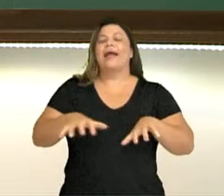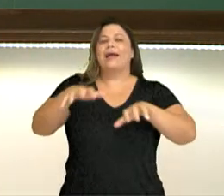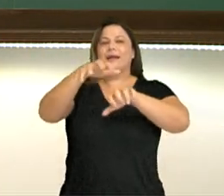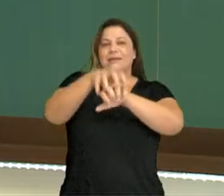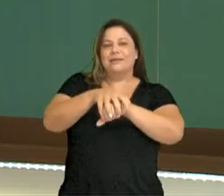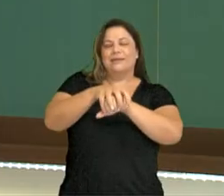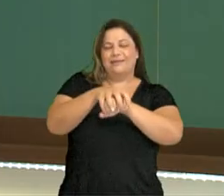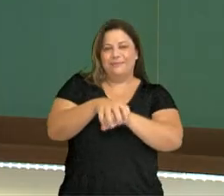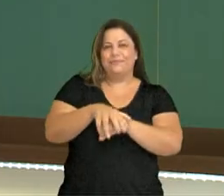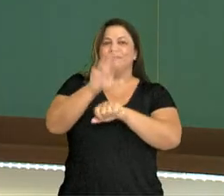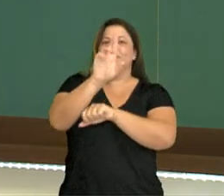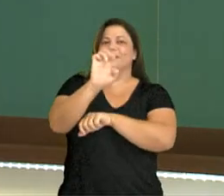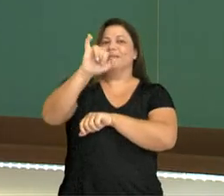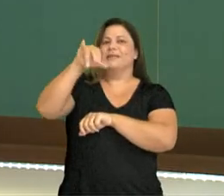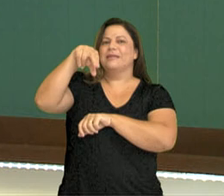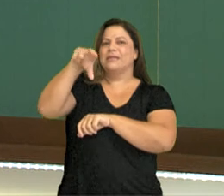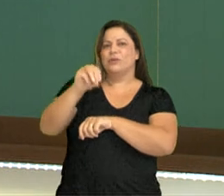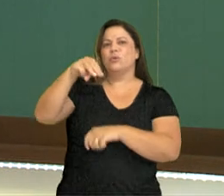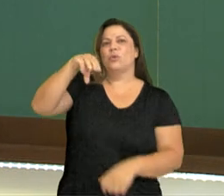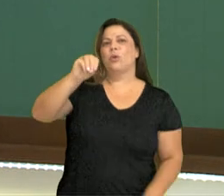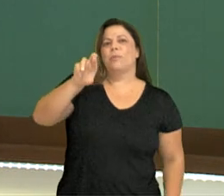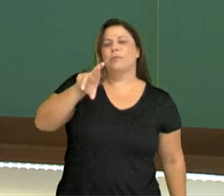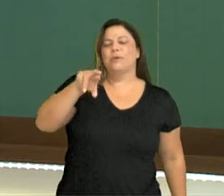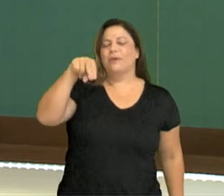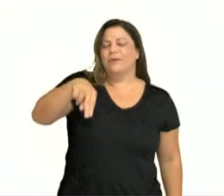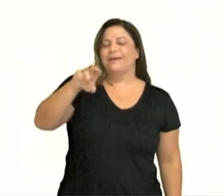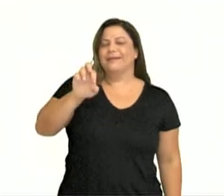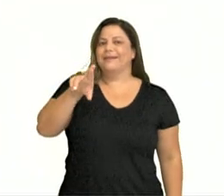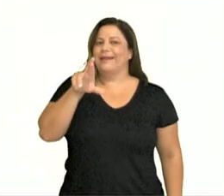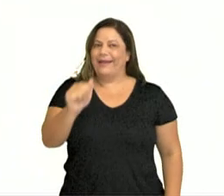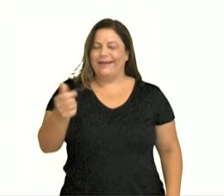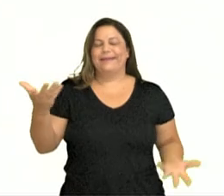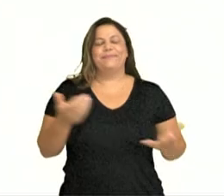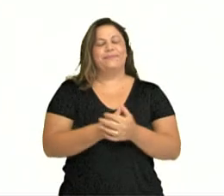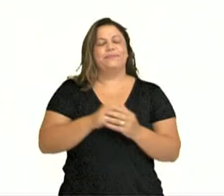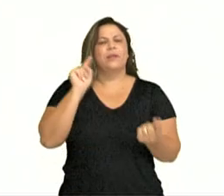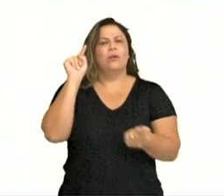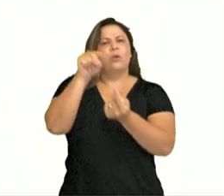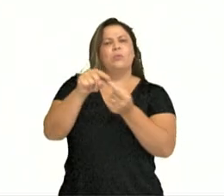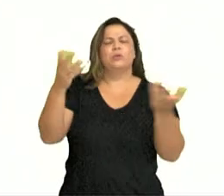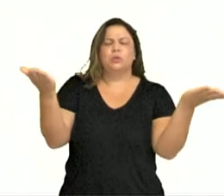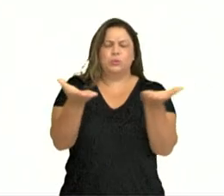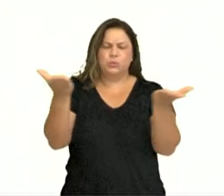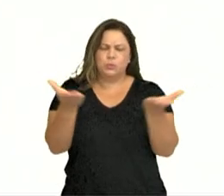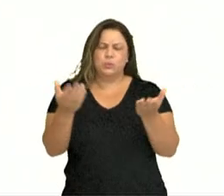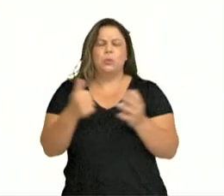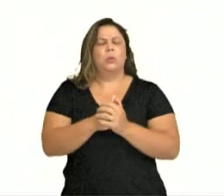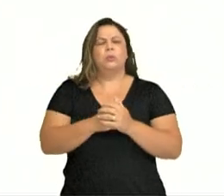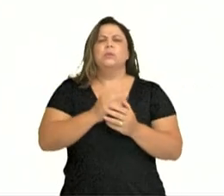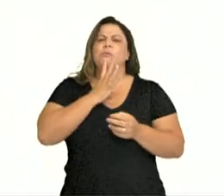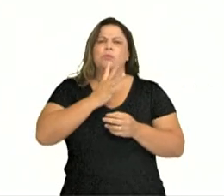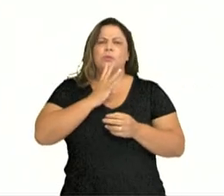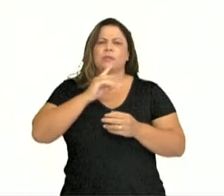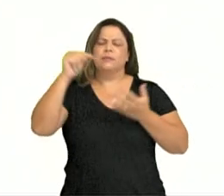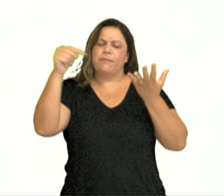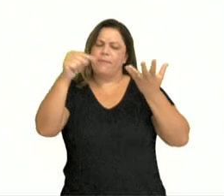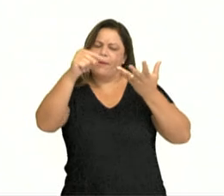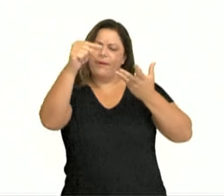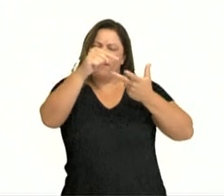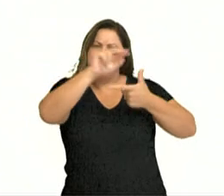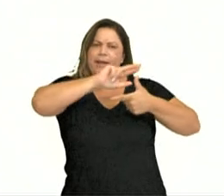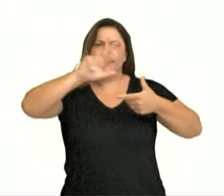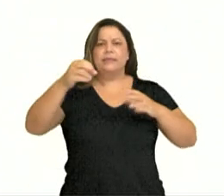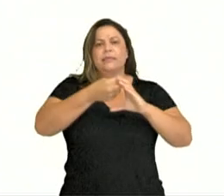vamos ao objetivo da aula: conhecer os representantes do Reino Monera, compreendendo suas principais características, bem como